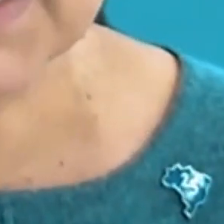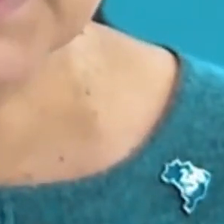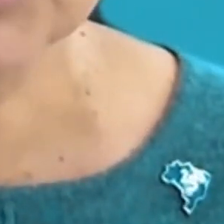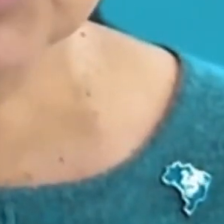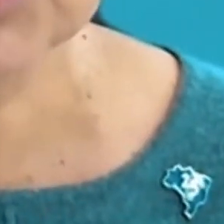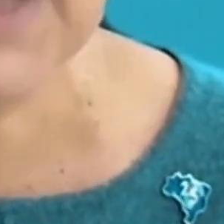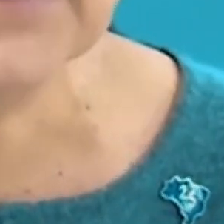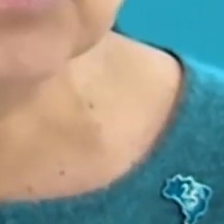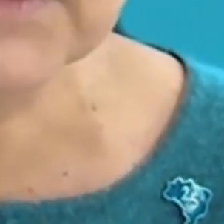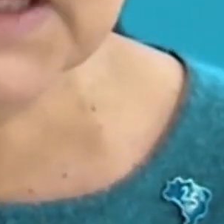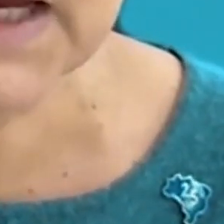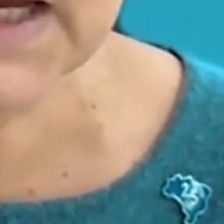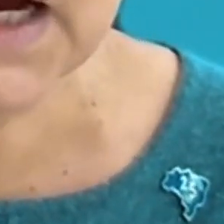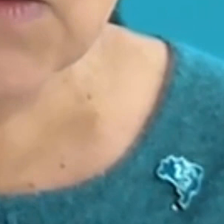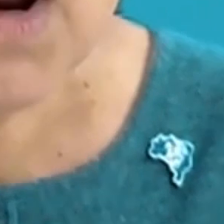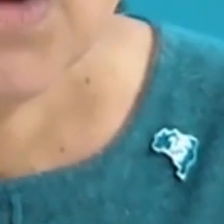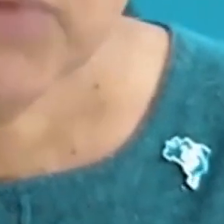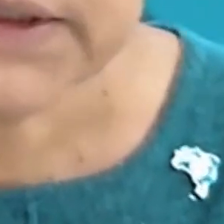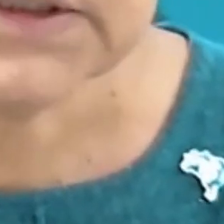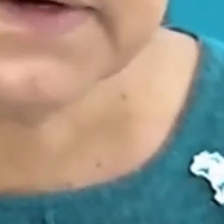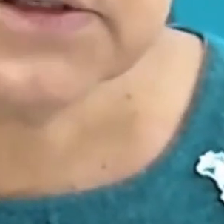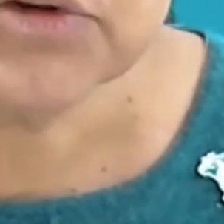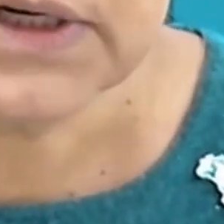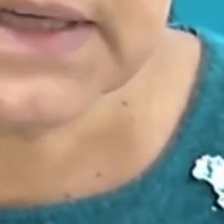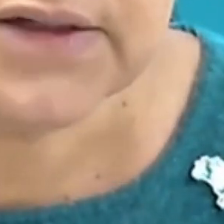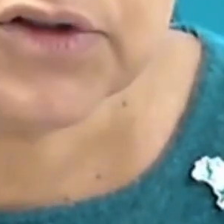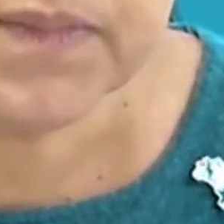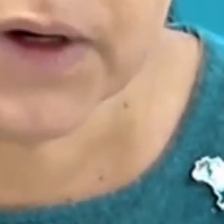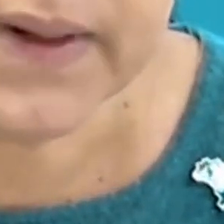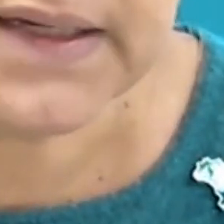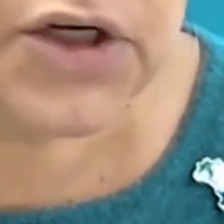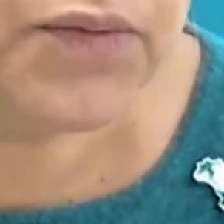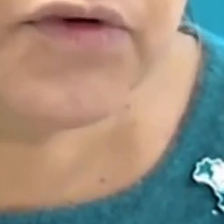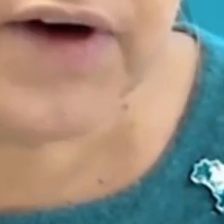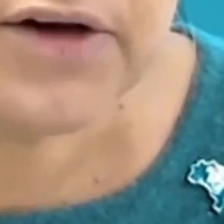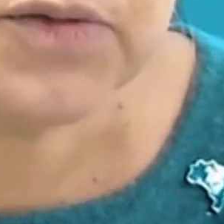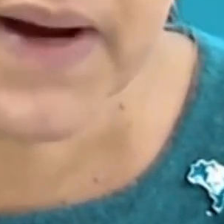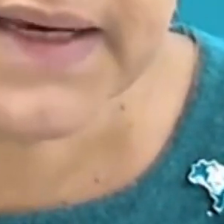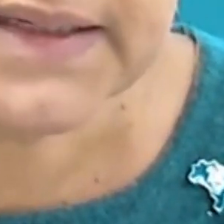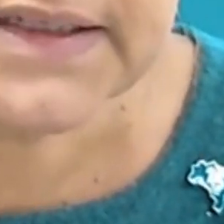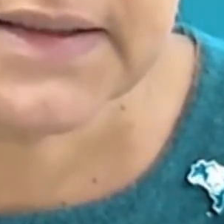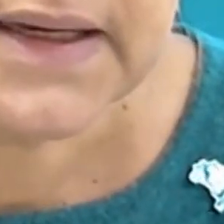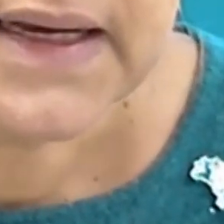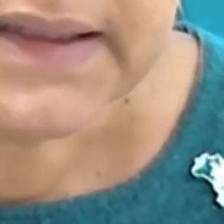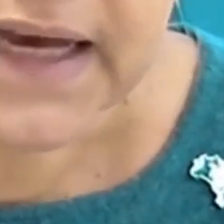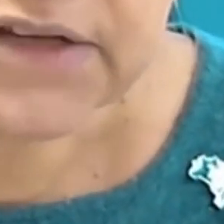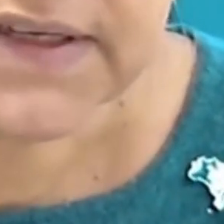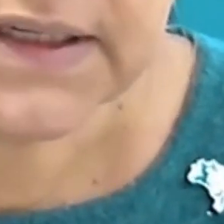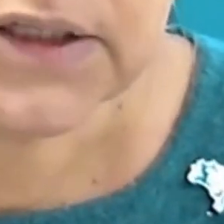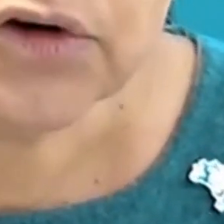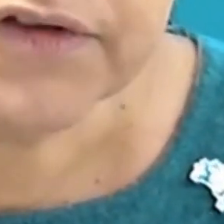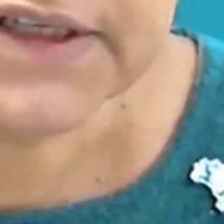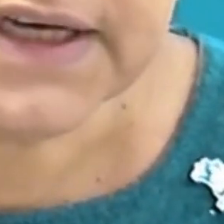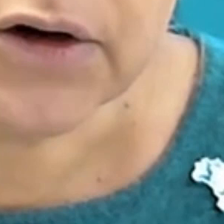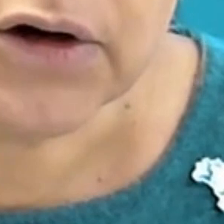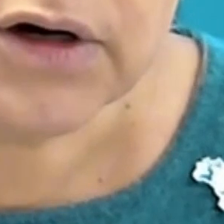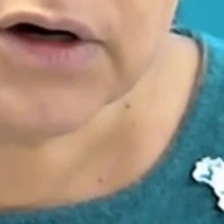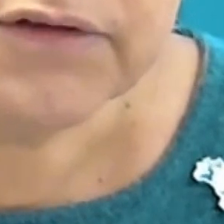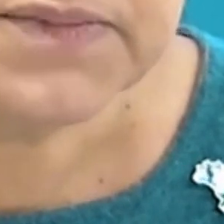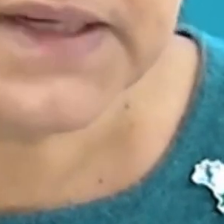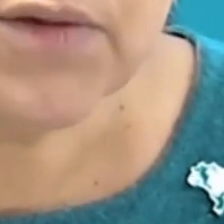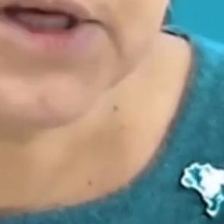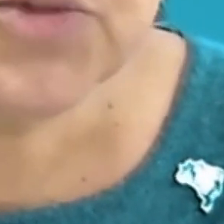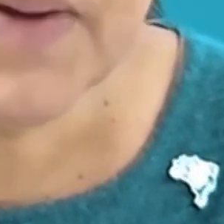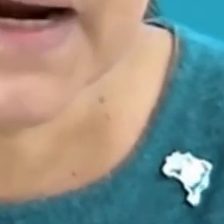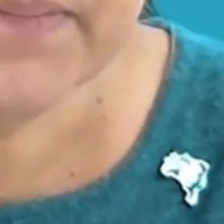de efetividade, dados de vida real, muitas vezes utilizados pelo Brasil e por vários países nas vacinas